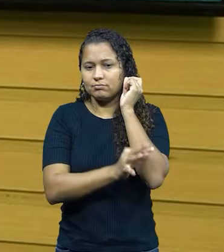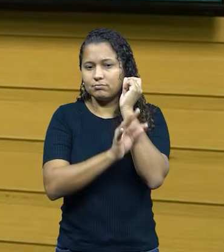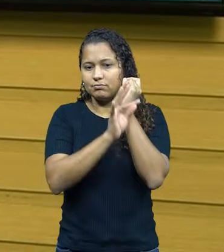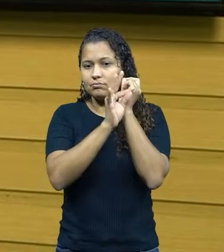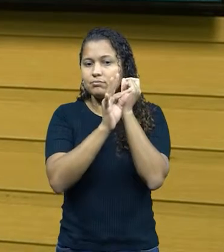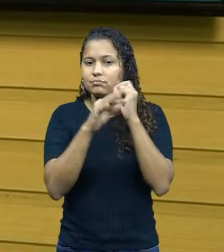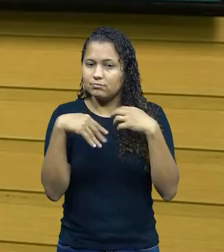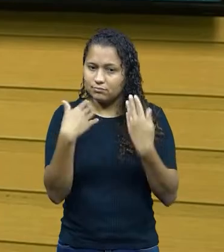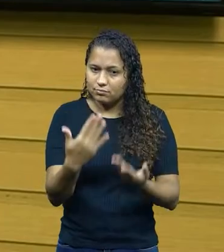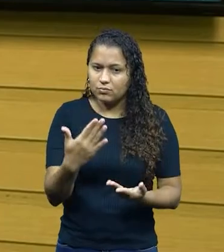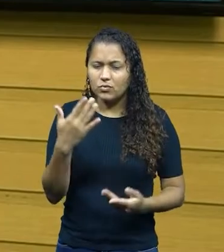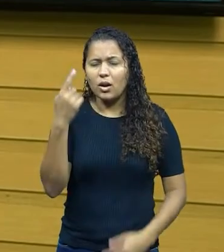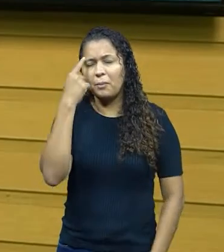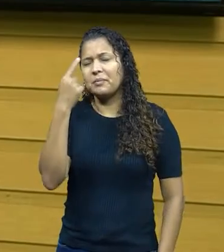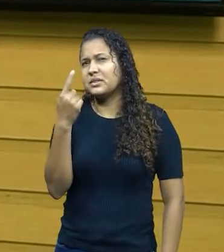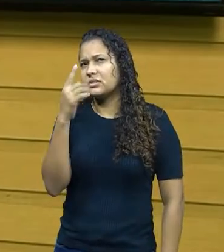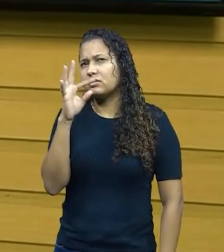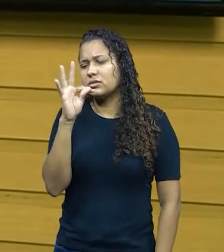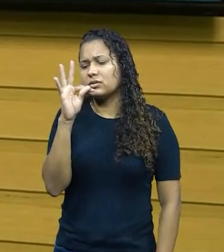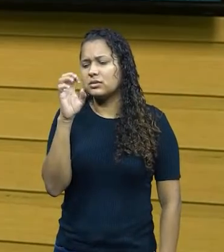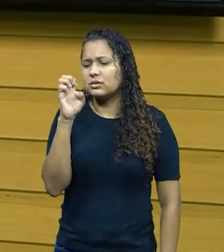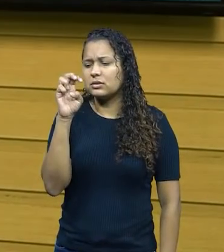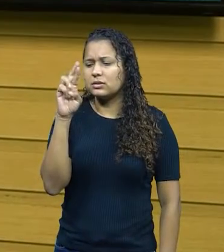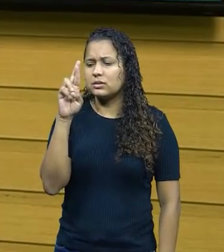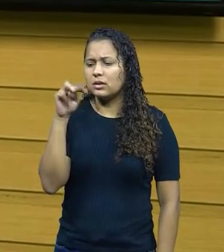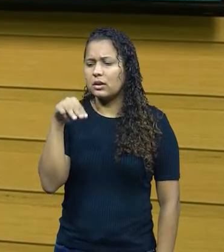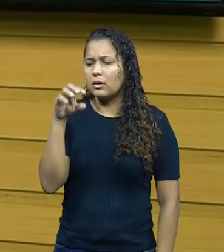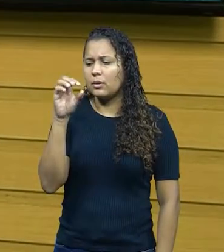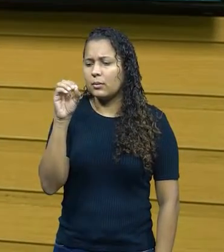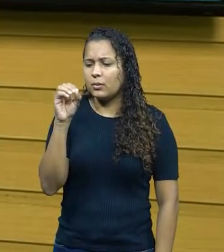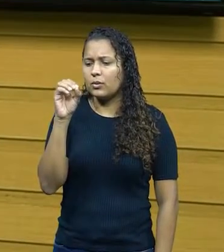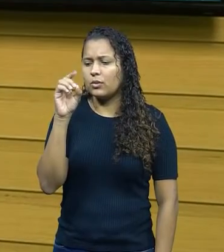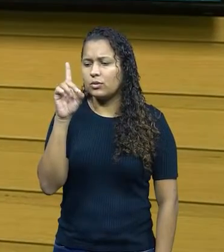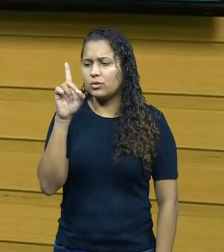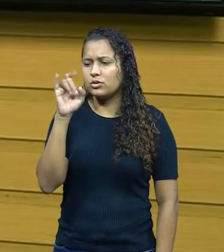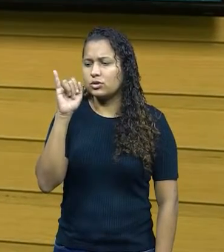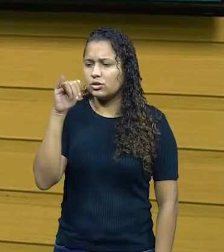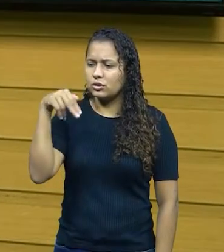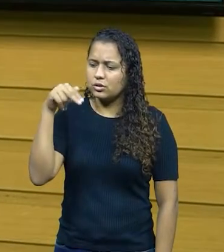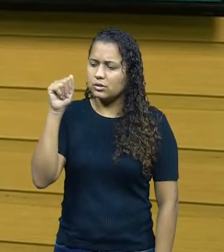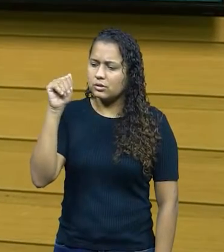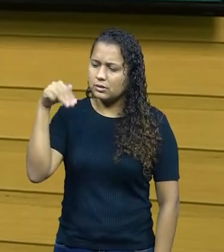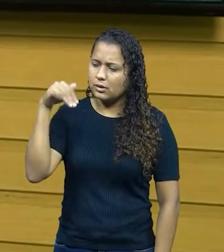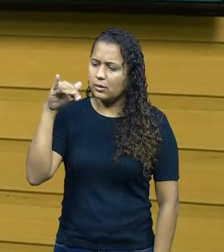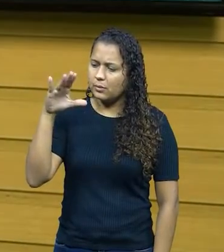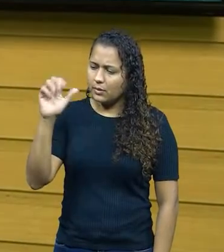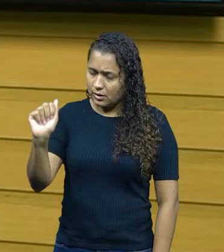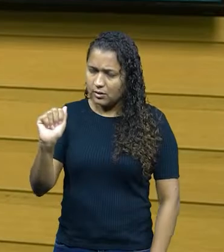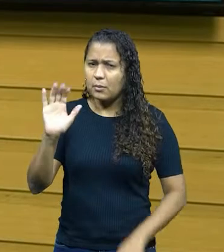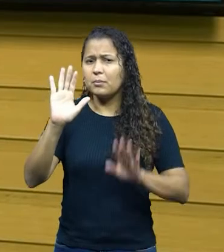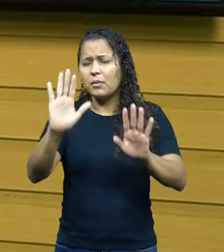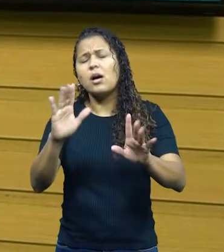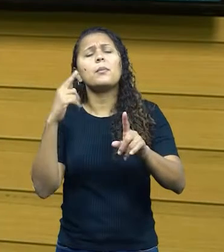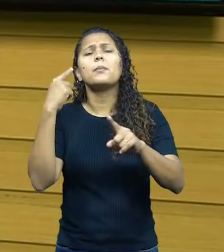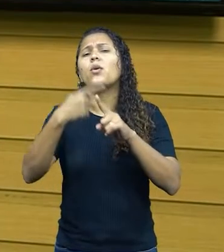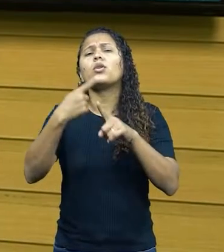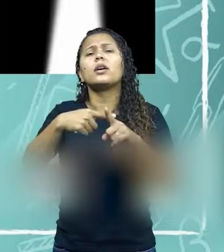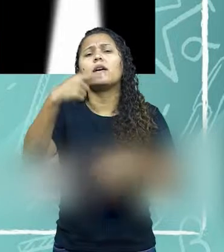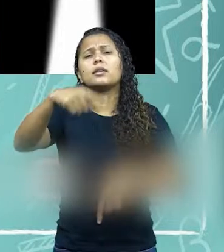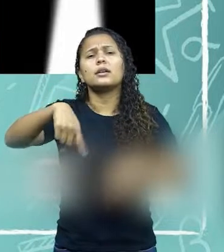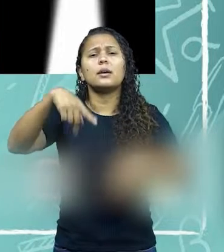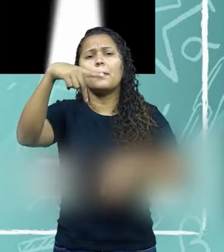termodinâmica. Aí vocês devem falar, professora, mas no Brasil nós utilizamos o grau Celsius. Calma, mais na frente eu vou explicar o